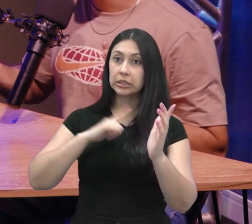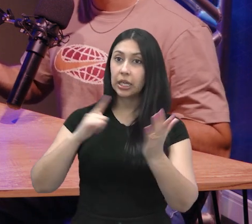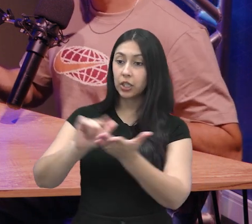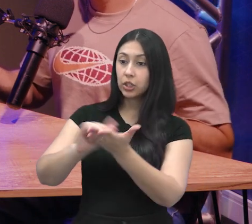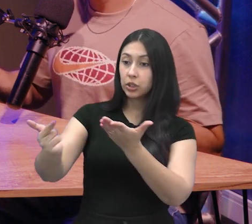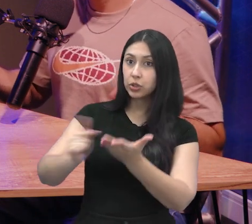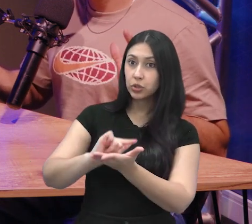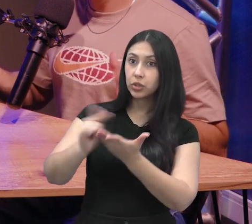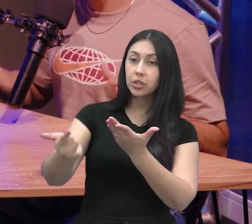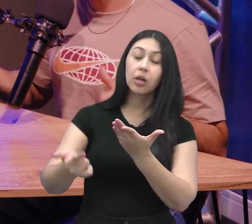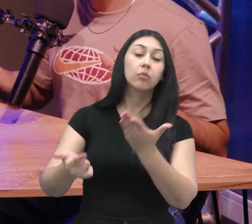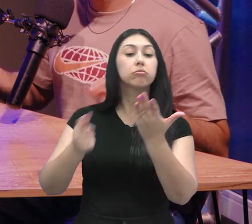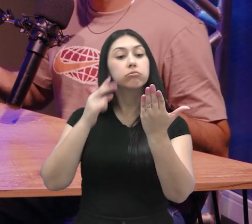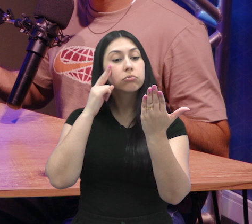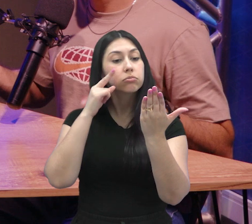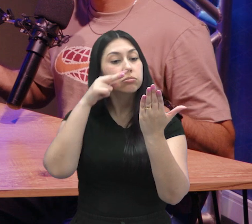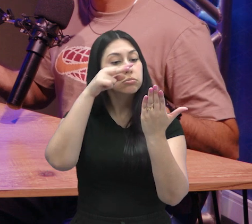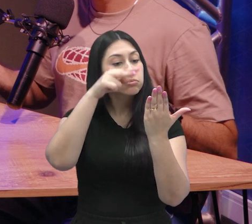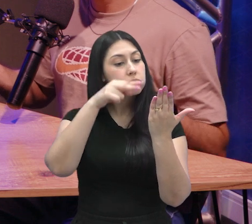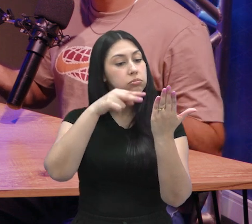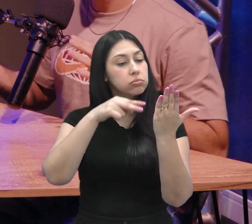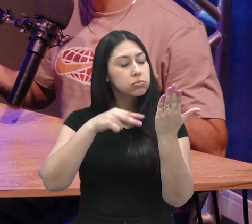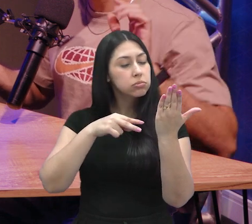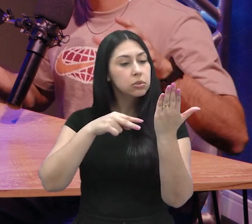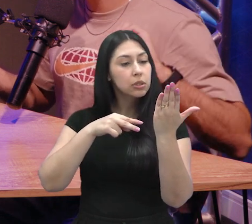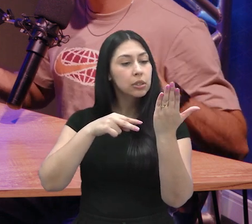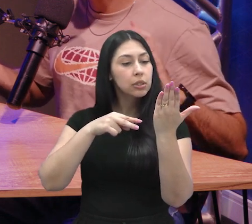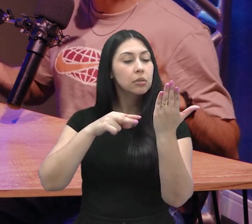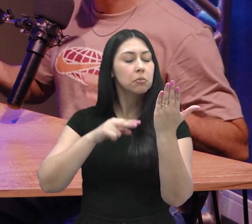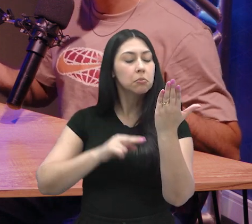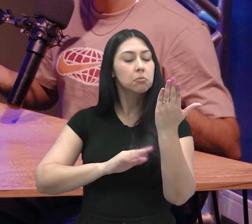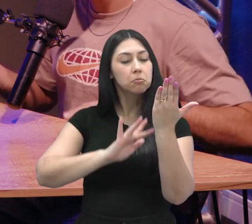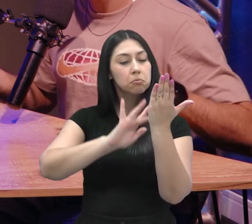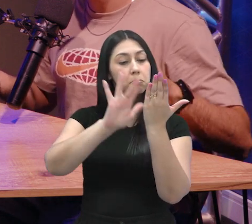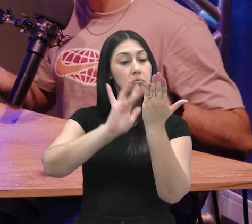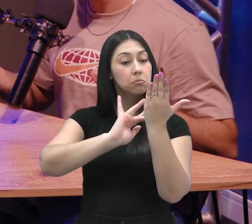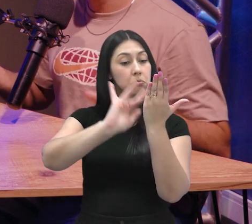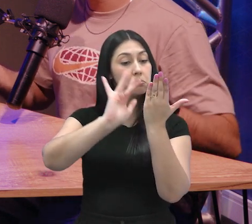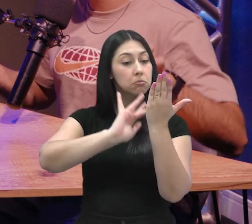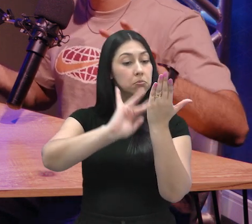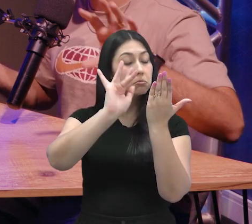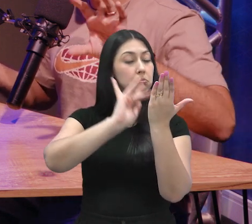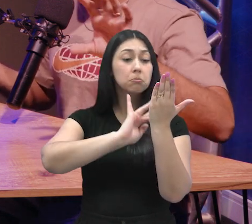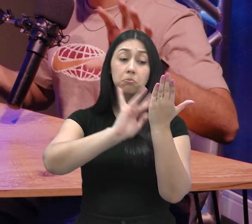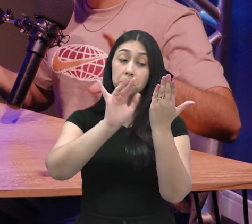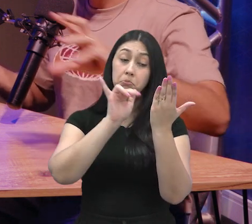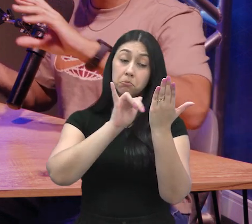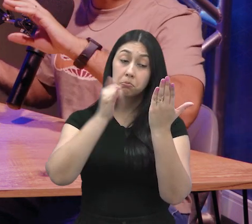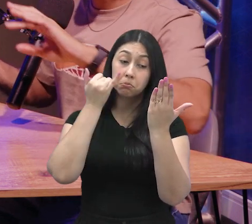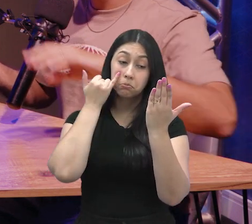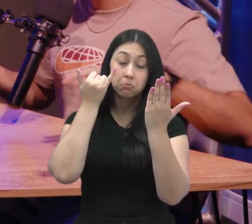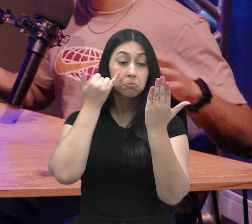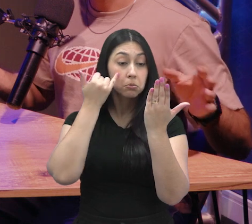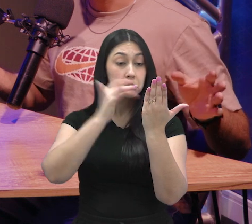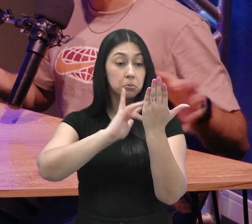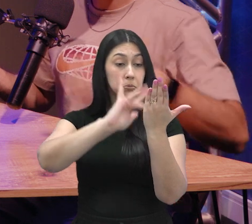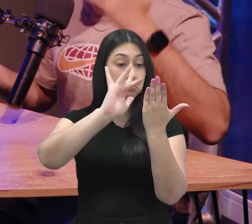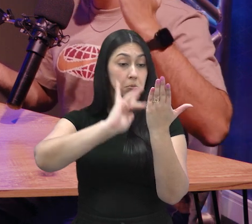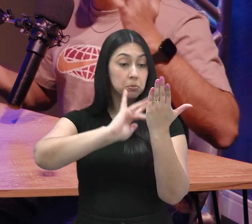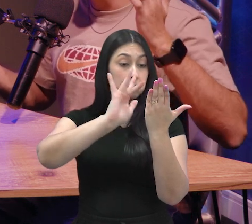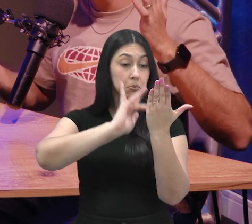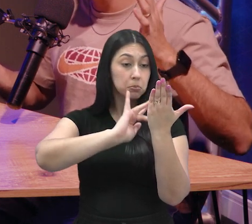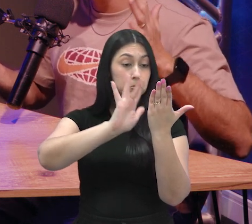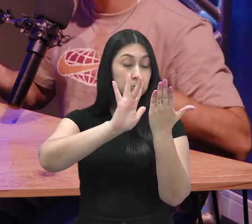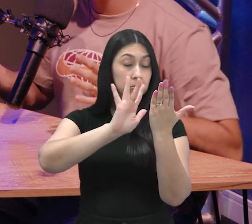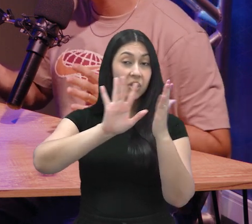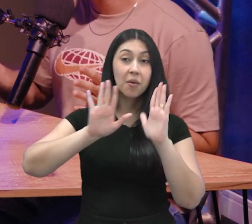jornais. E aí, de manhã, a primeira coisa que eu faço é abrir logo meu WhatsApp ali e tal, e vejo as notícias, de vários